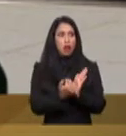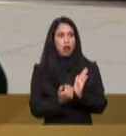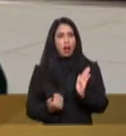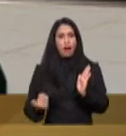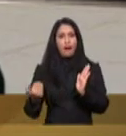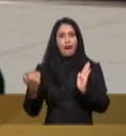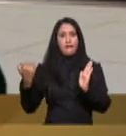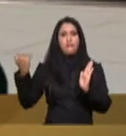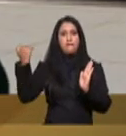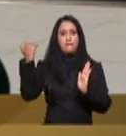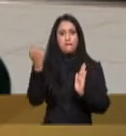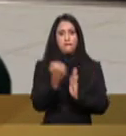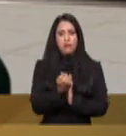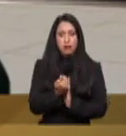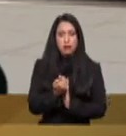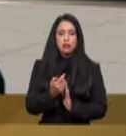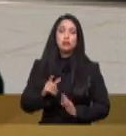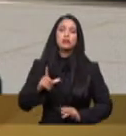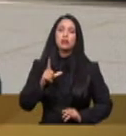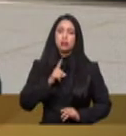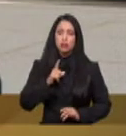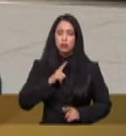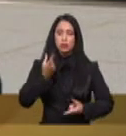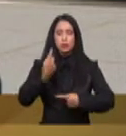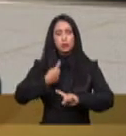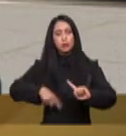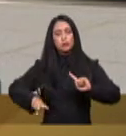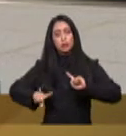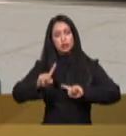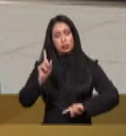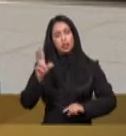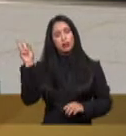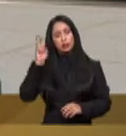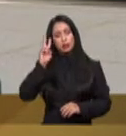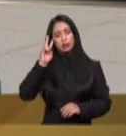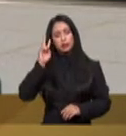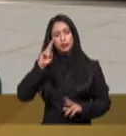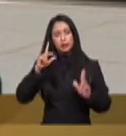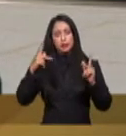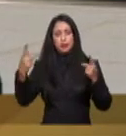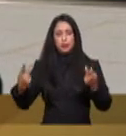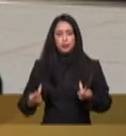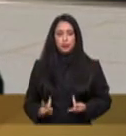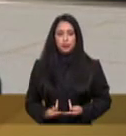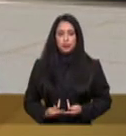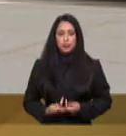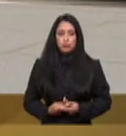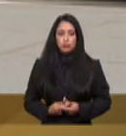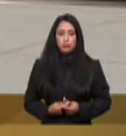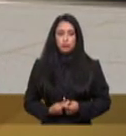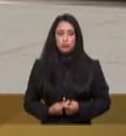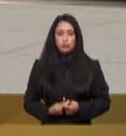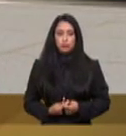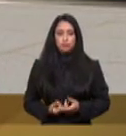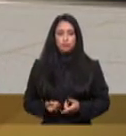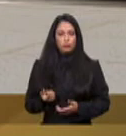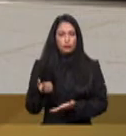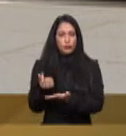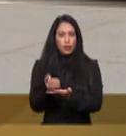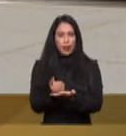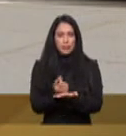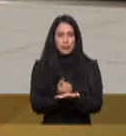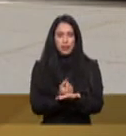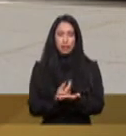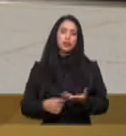avanços e de inédita prosperidade na história da humanidade. O capitalismo e a